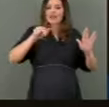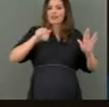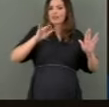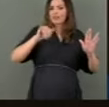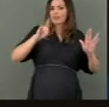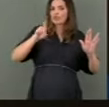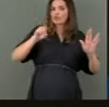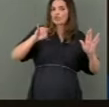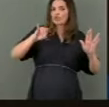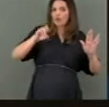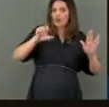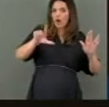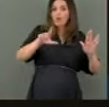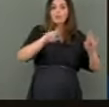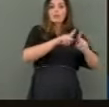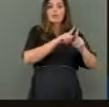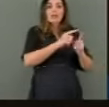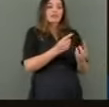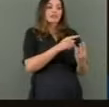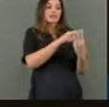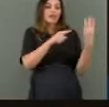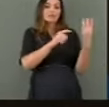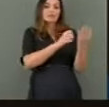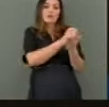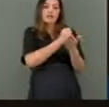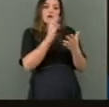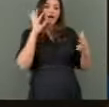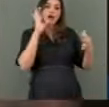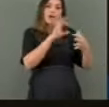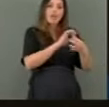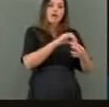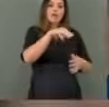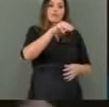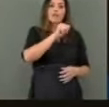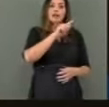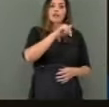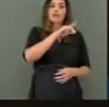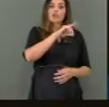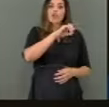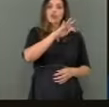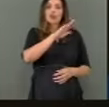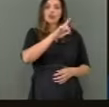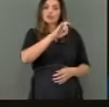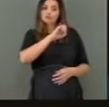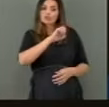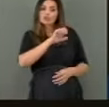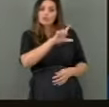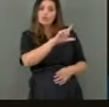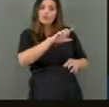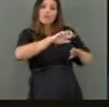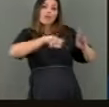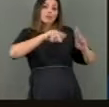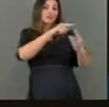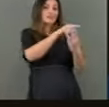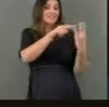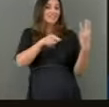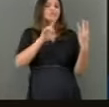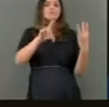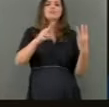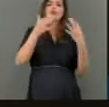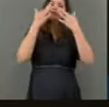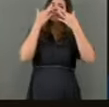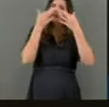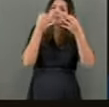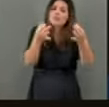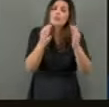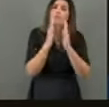medicamentos sintéticos relacionados à cannabis: Marinol, Ditutil, Casmed. Prestem atenção, por favor.